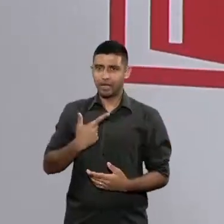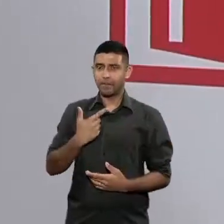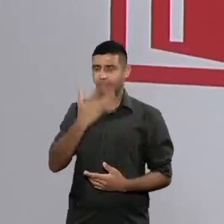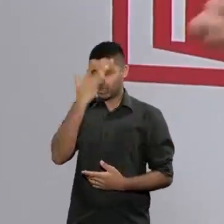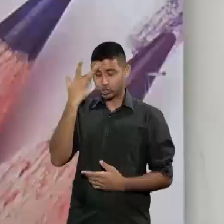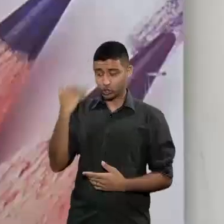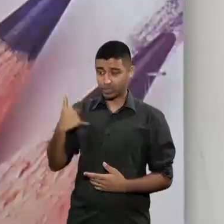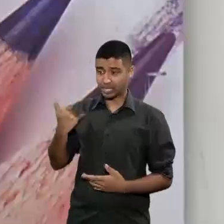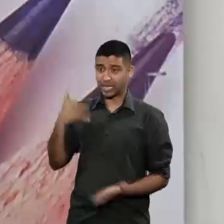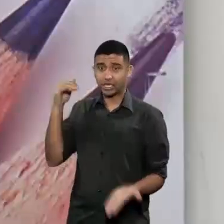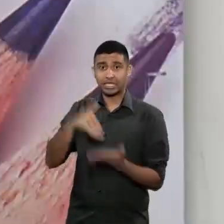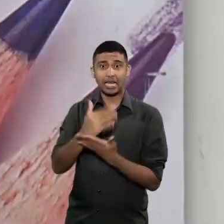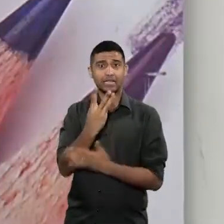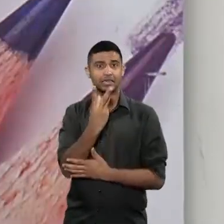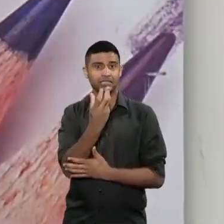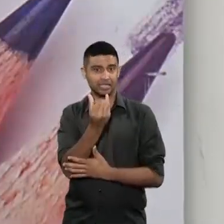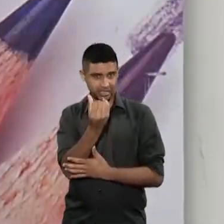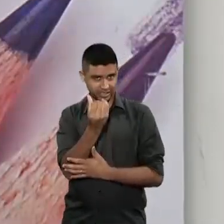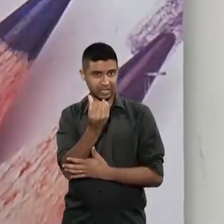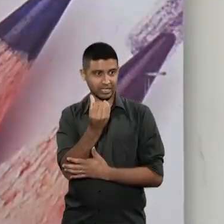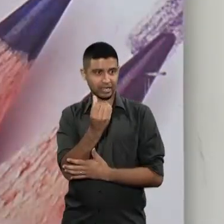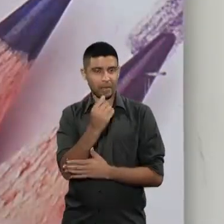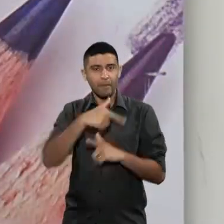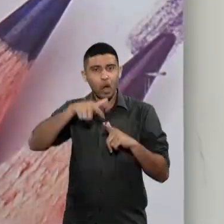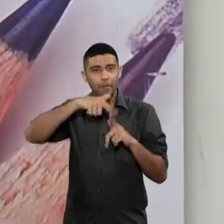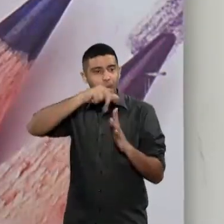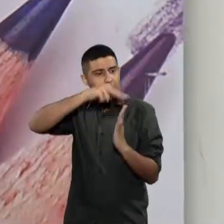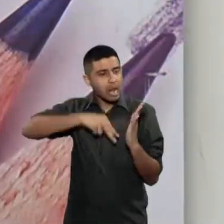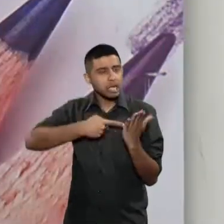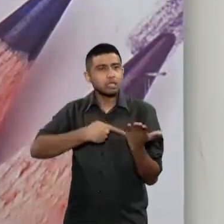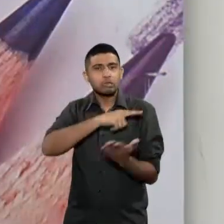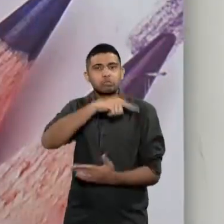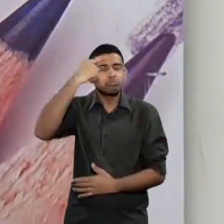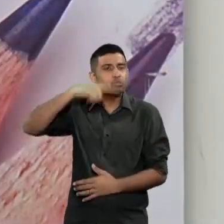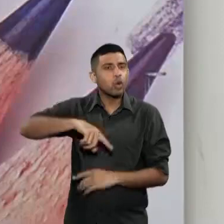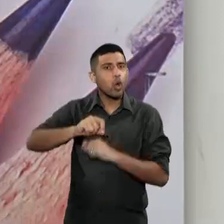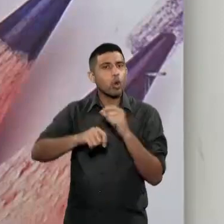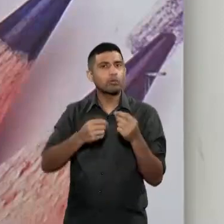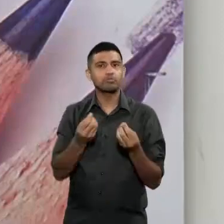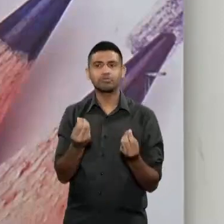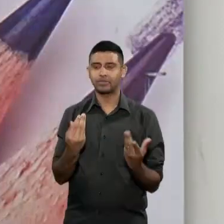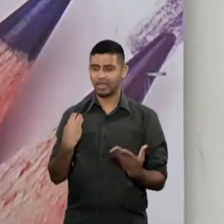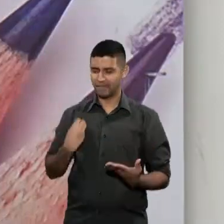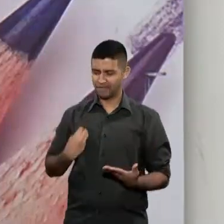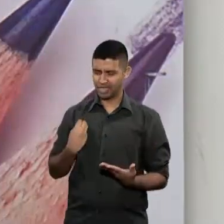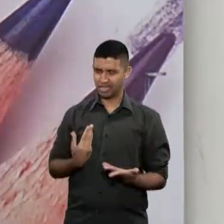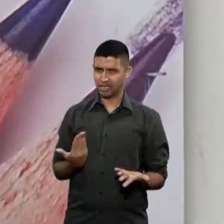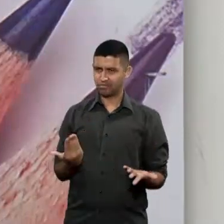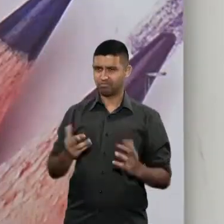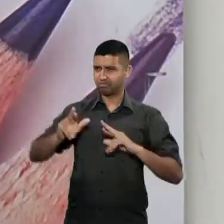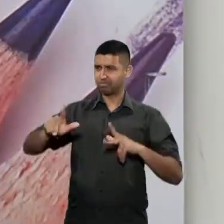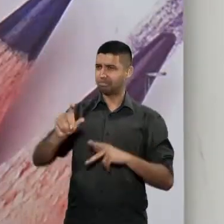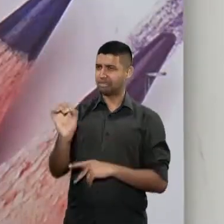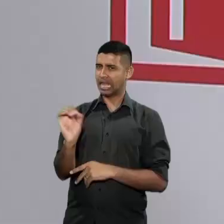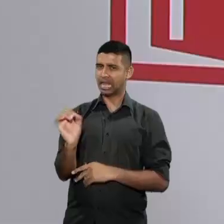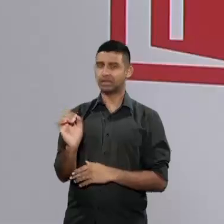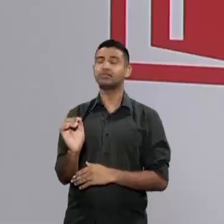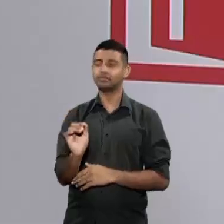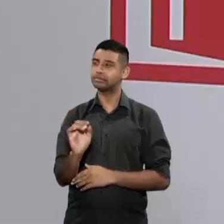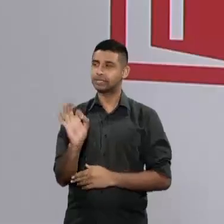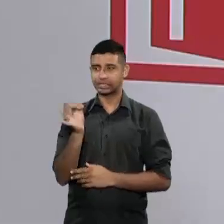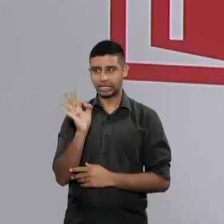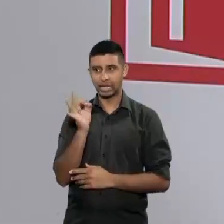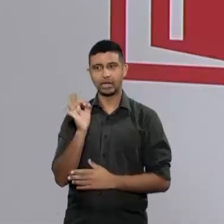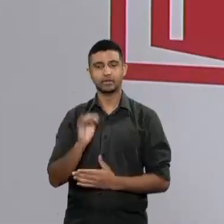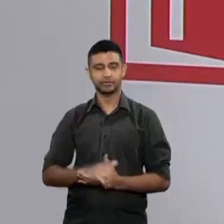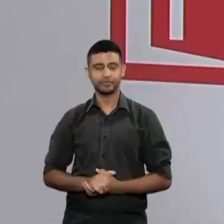chega aos 36 anos com problemas na leitura e não desconfia que a vida não é assim. Sim. E